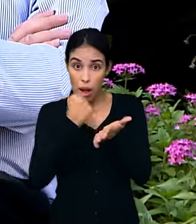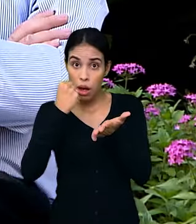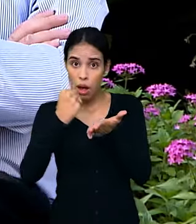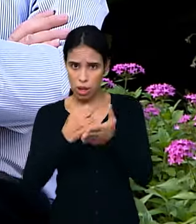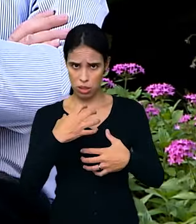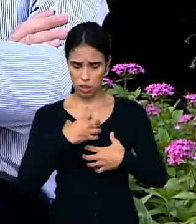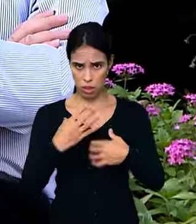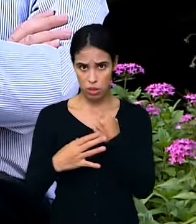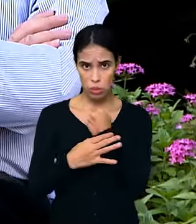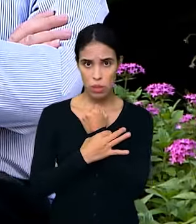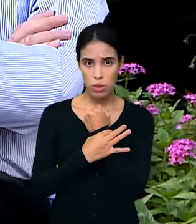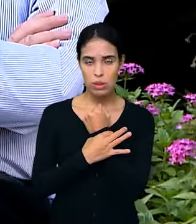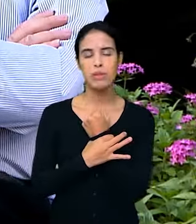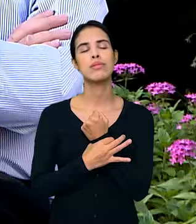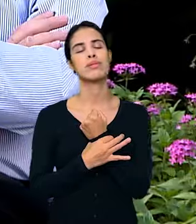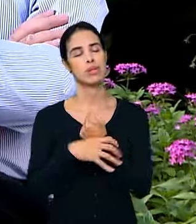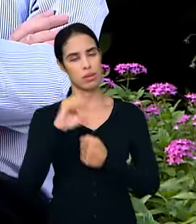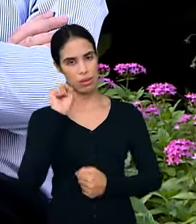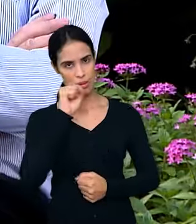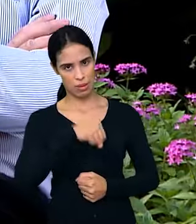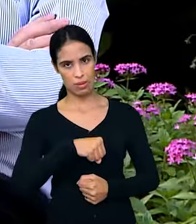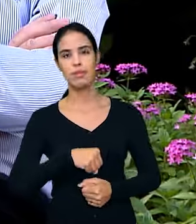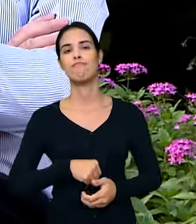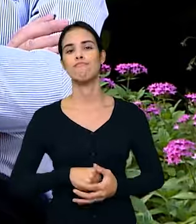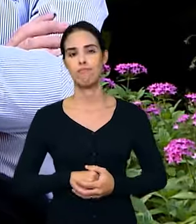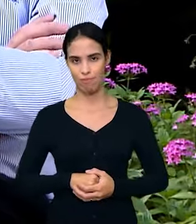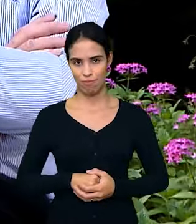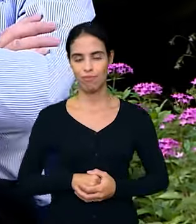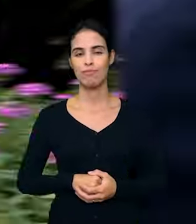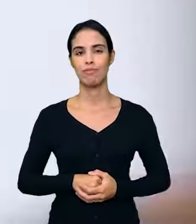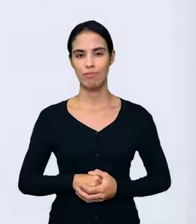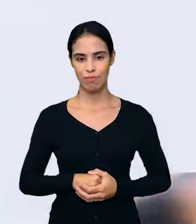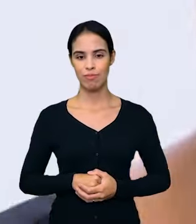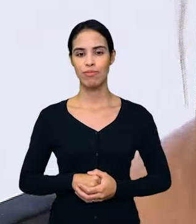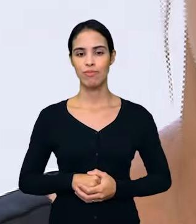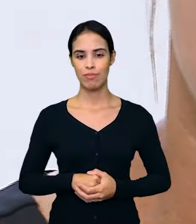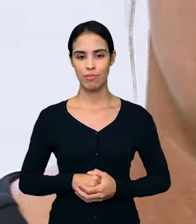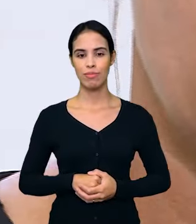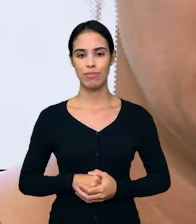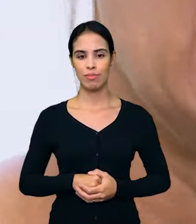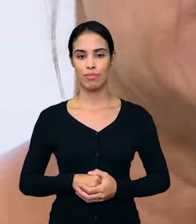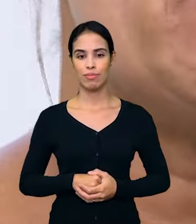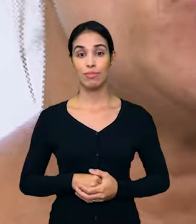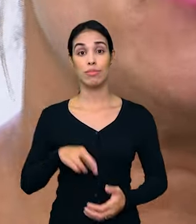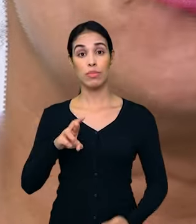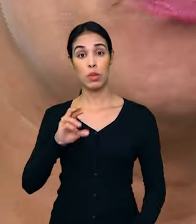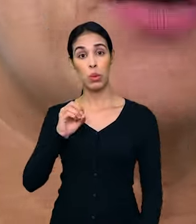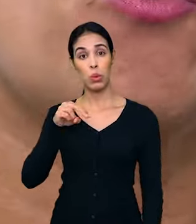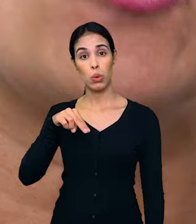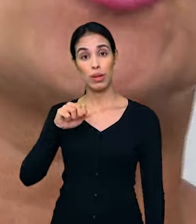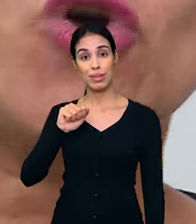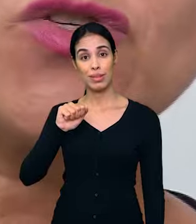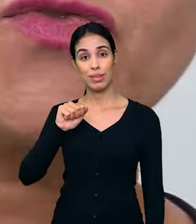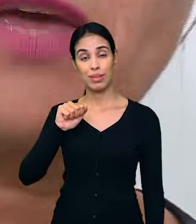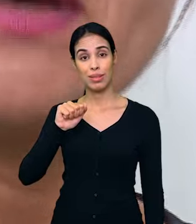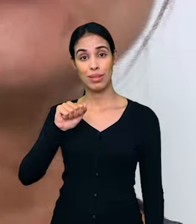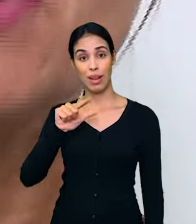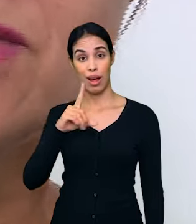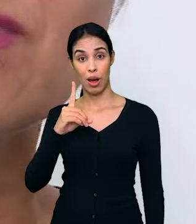tem mais segurança? Sim, tem mais segurança. É nessa garantia que Ronalda se